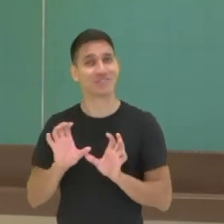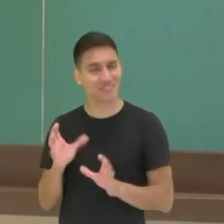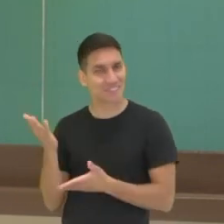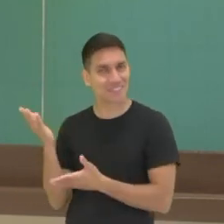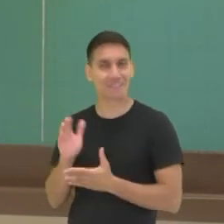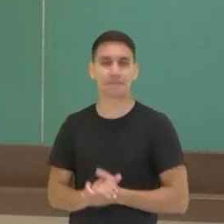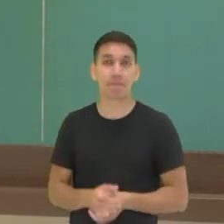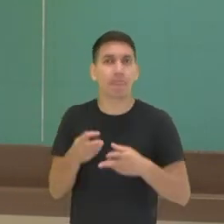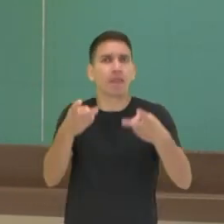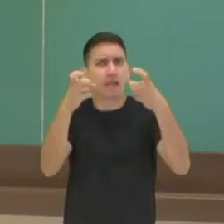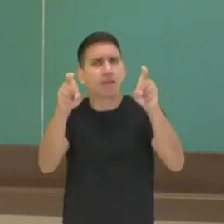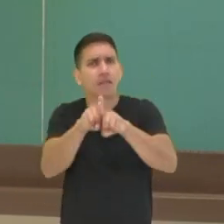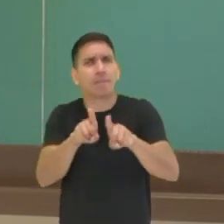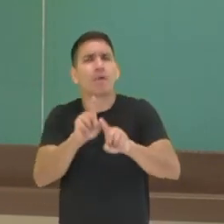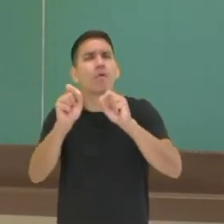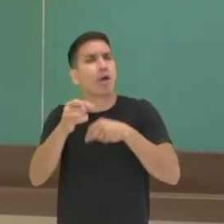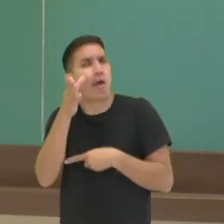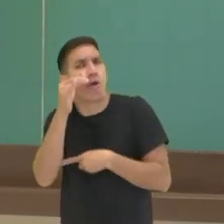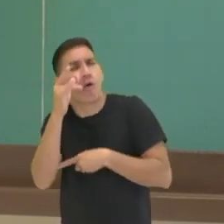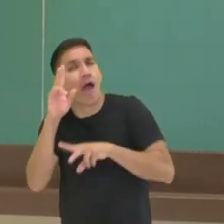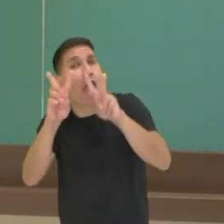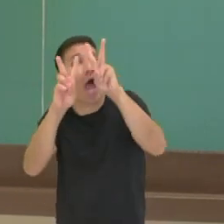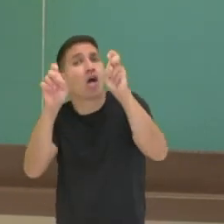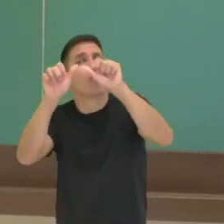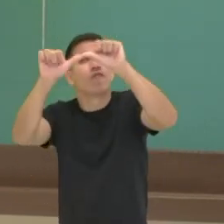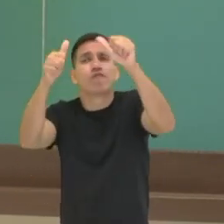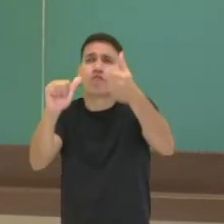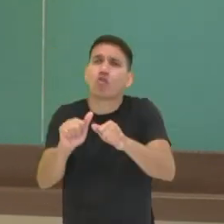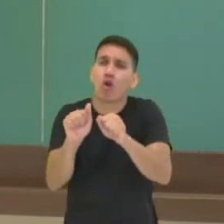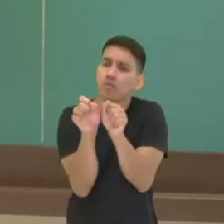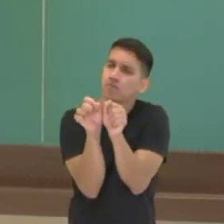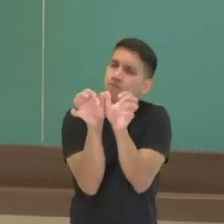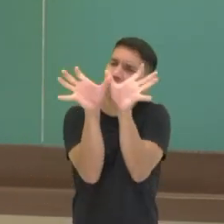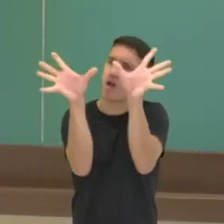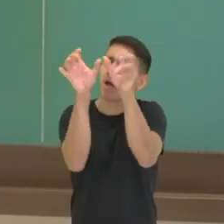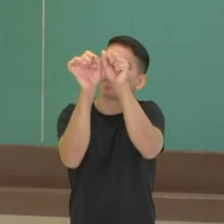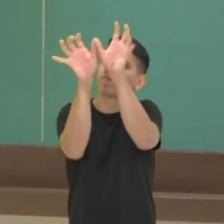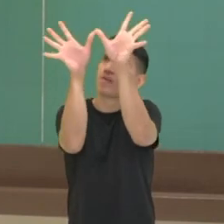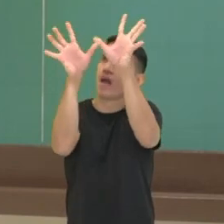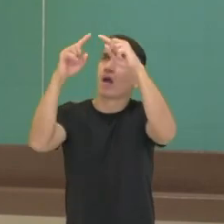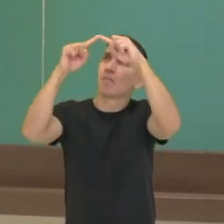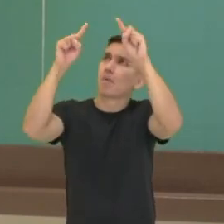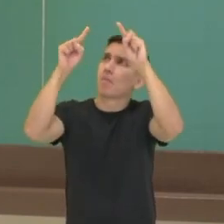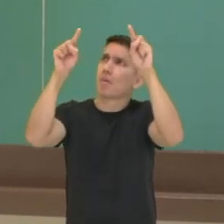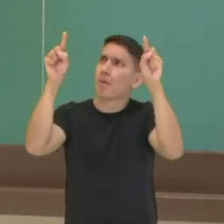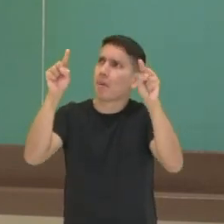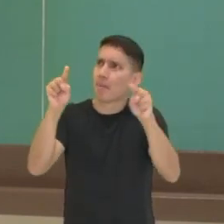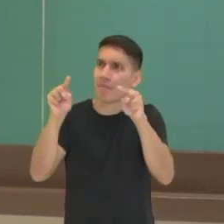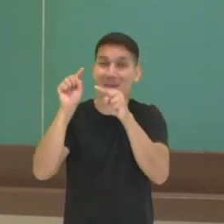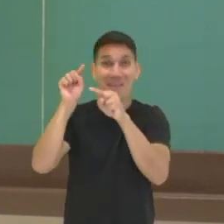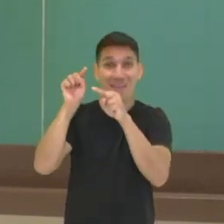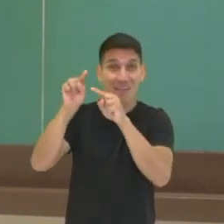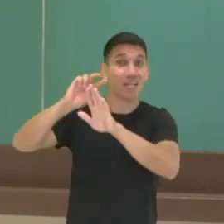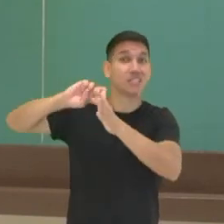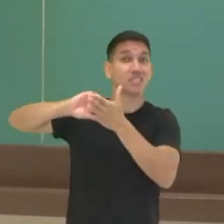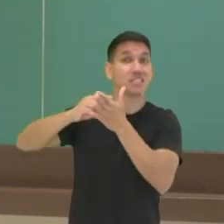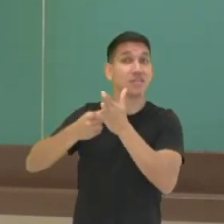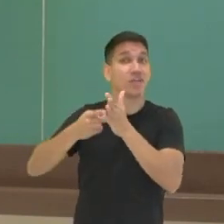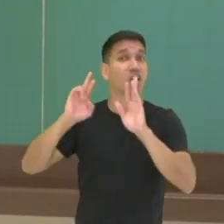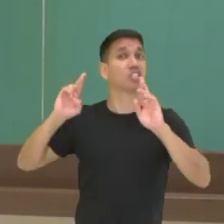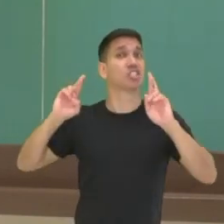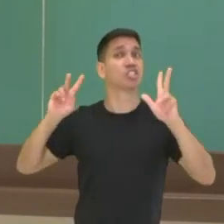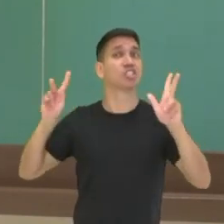Percebam também que é curioso ali a questão do balão, né? O balão que expressa essa indignação, ele é um balão feito diferente do balão